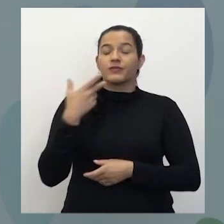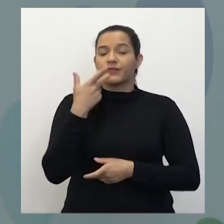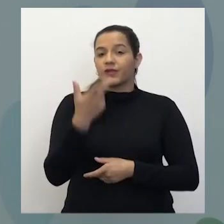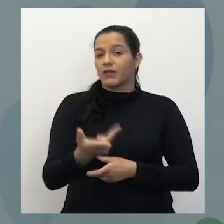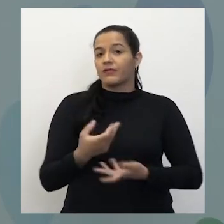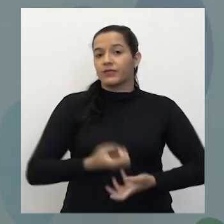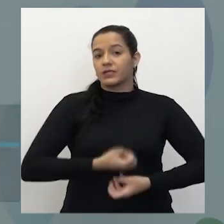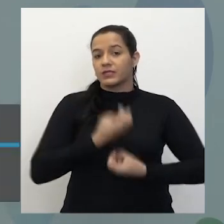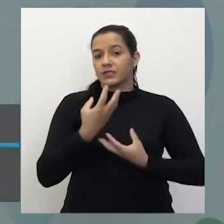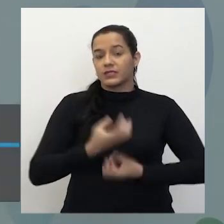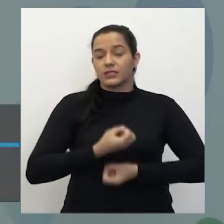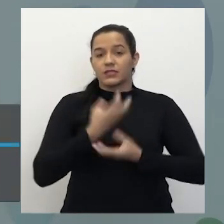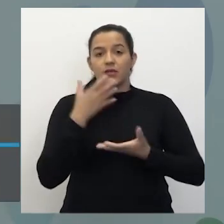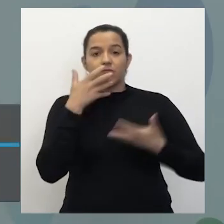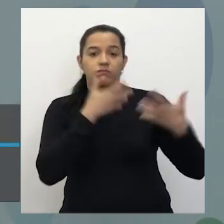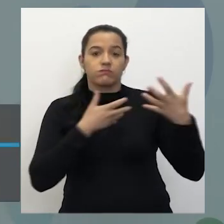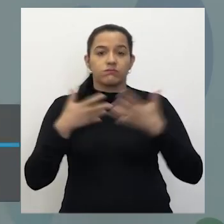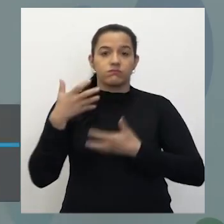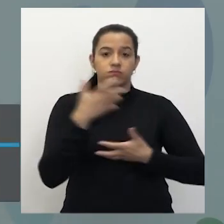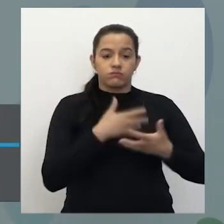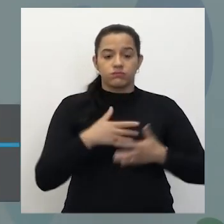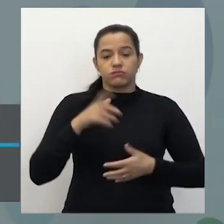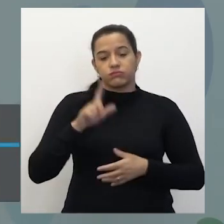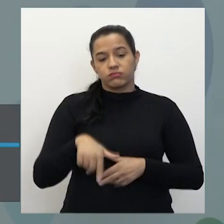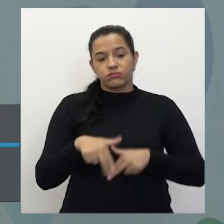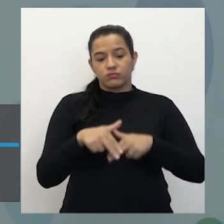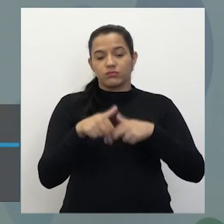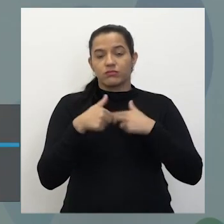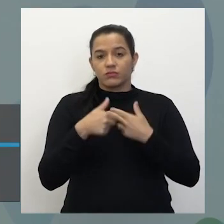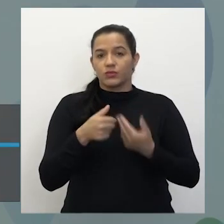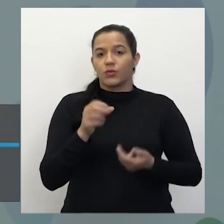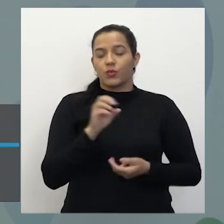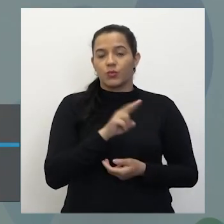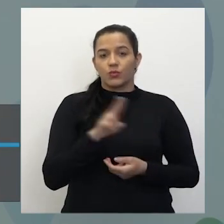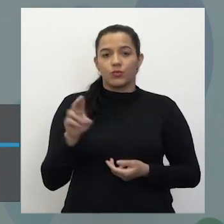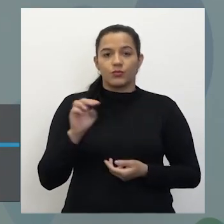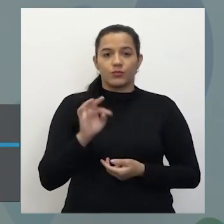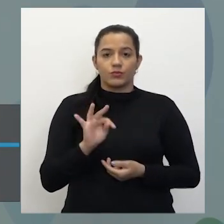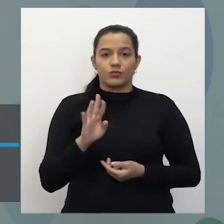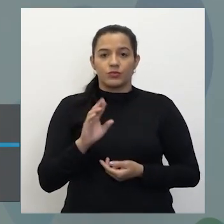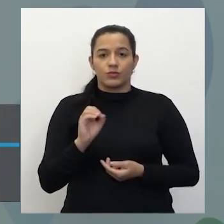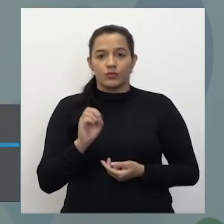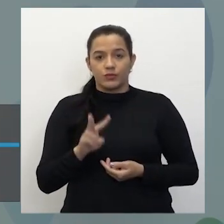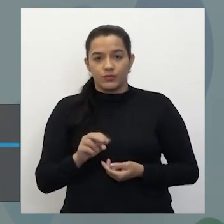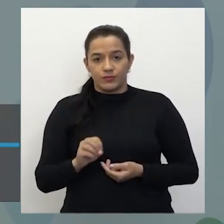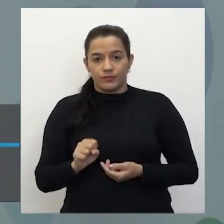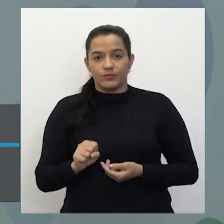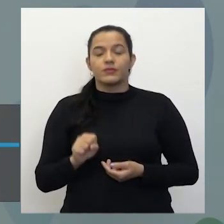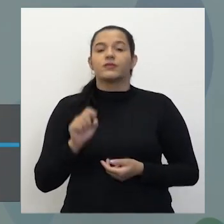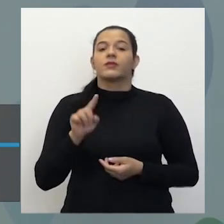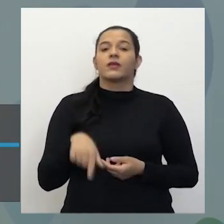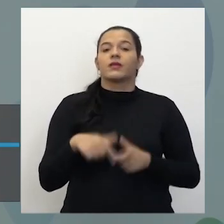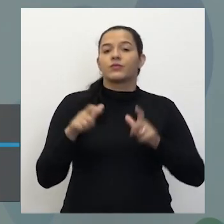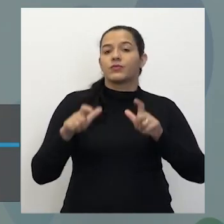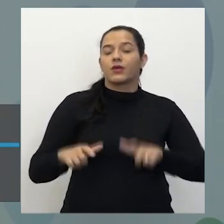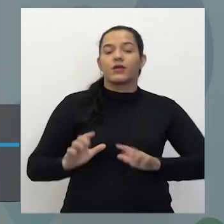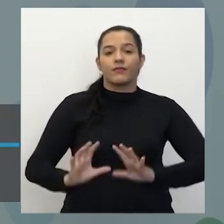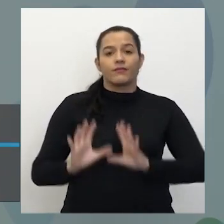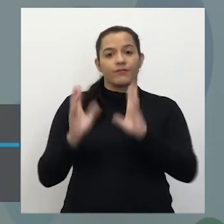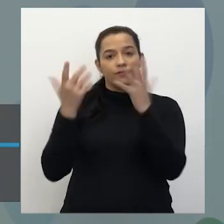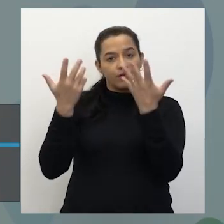né? Daí o nome trovas. E para eles serem cantados, geralmente eram em festas chamadas